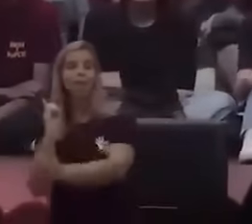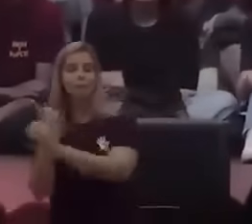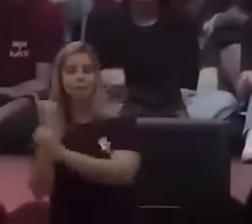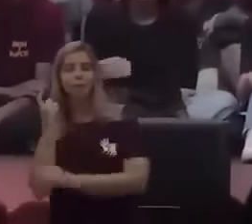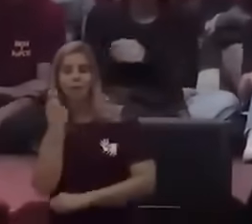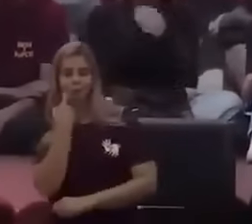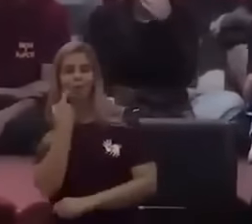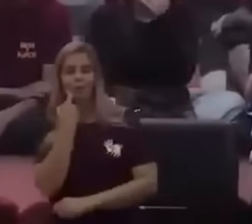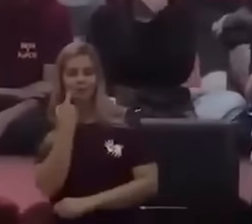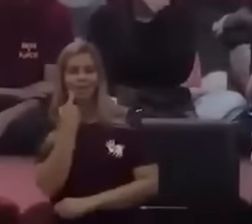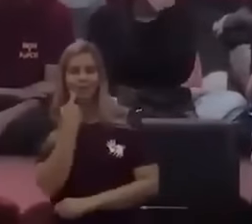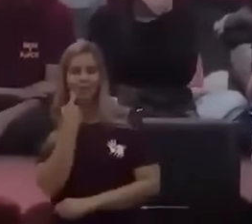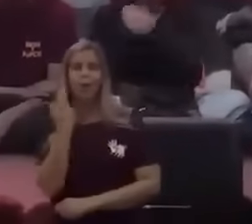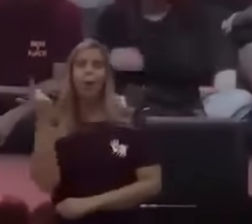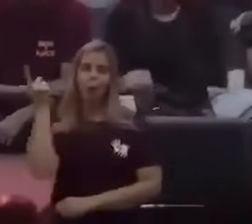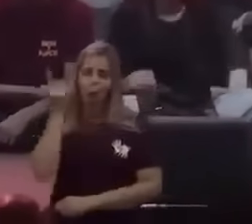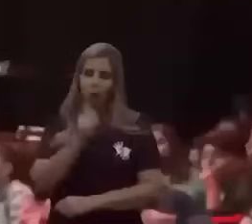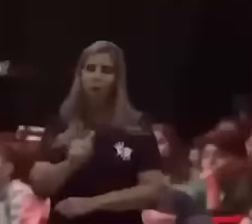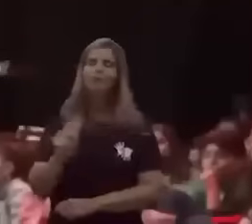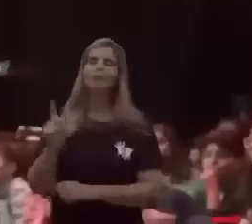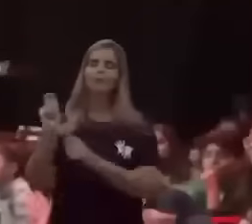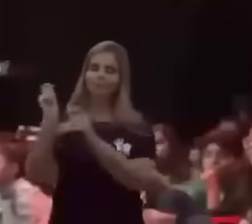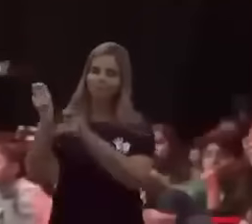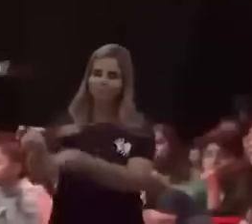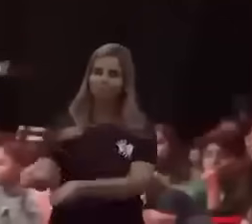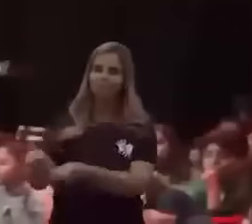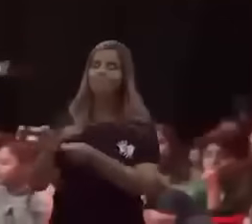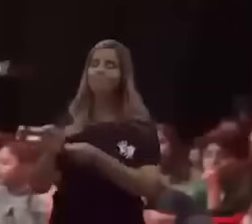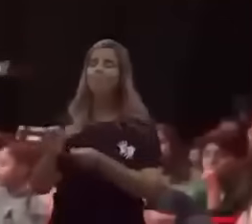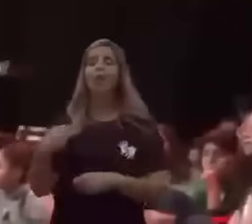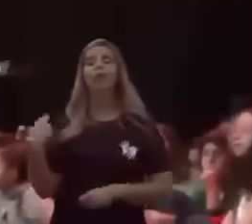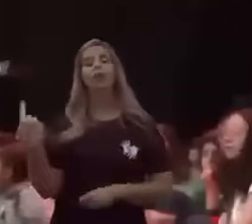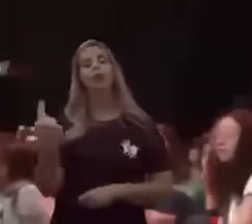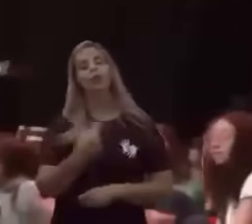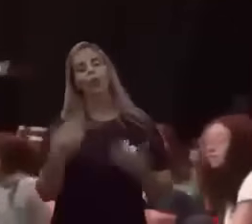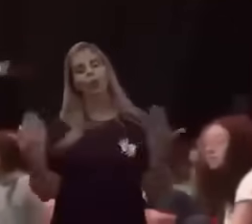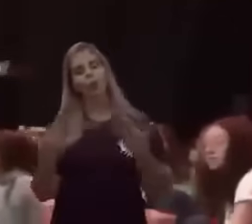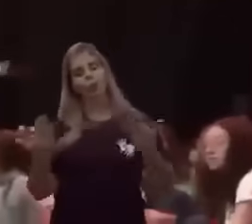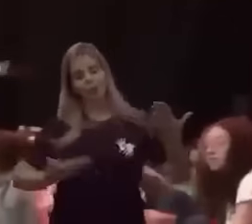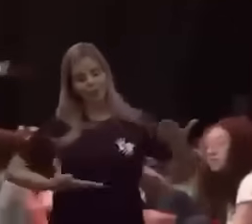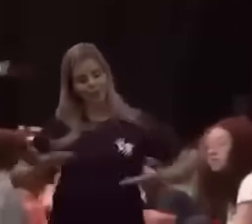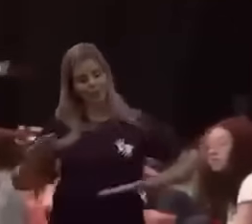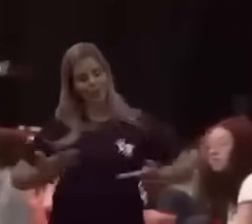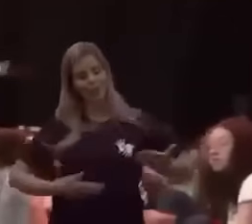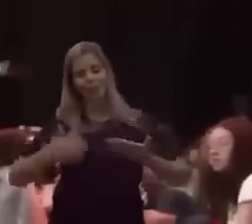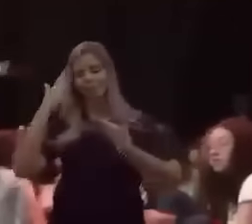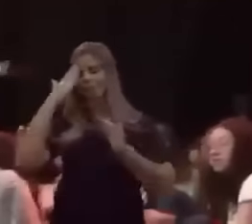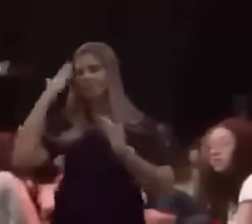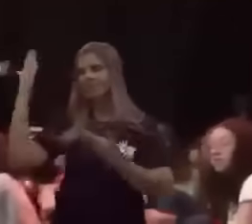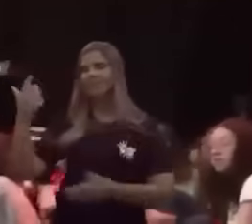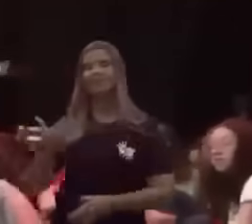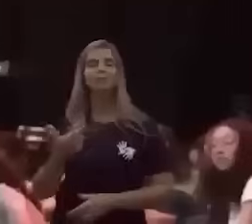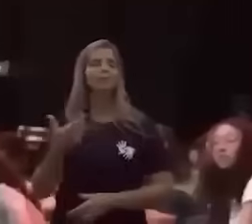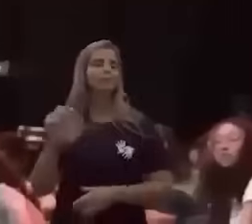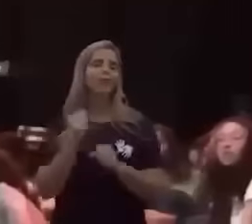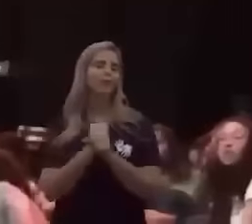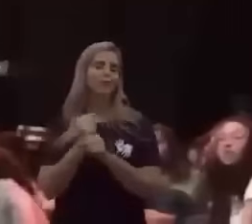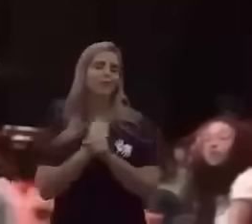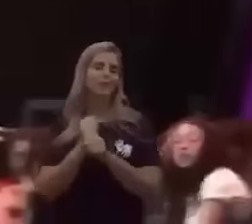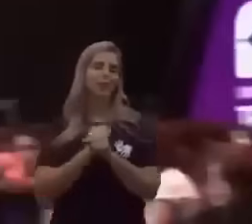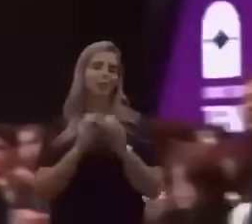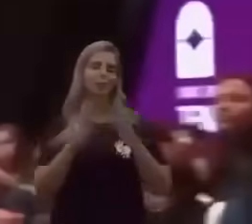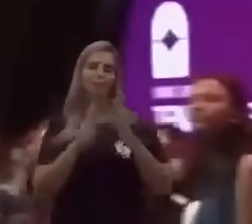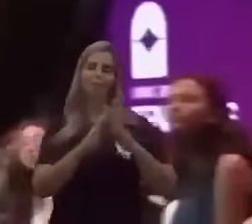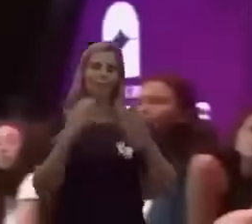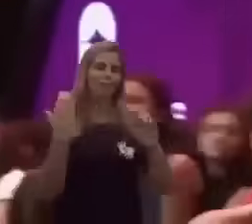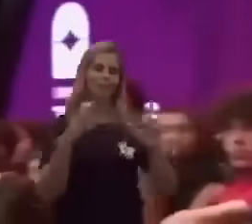achareis. Aquele a quem servimos nesta noite, a quem estamos agradecendo pelos 10 anos dessa igreja nesta noite, é o Deus que